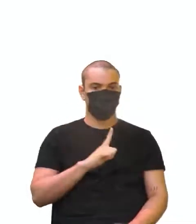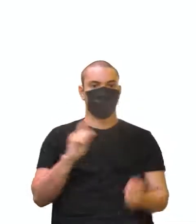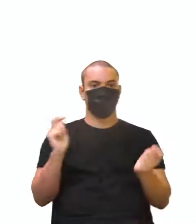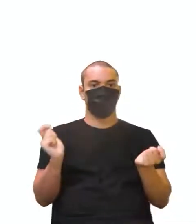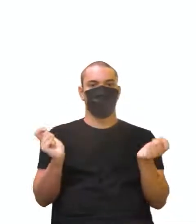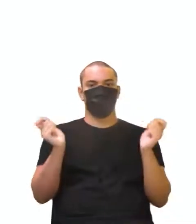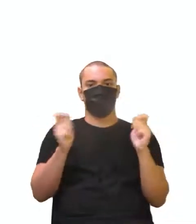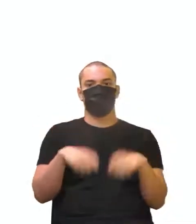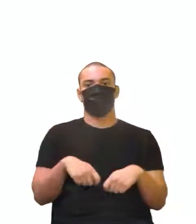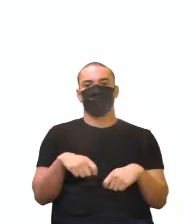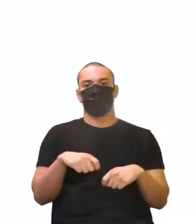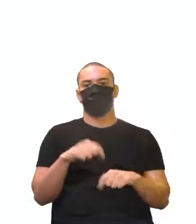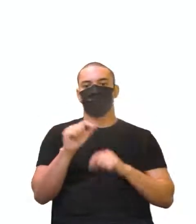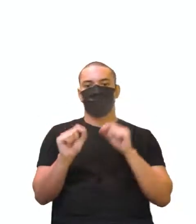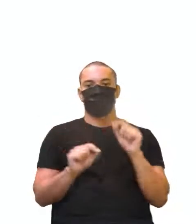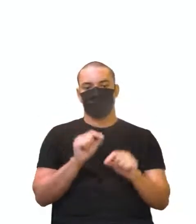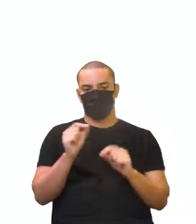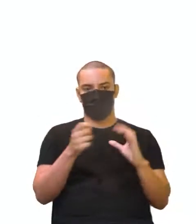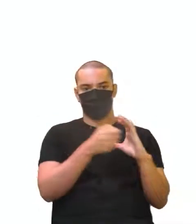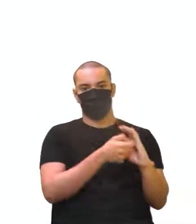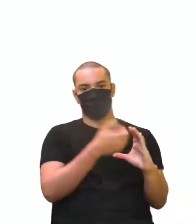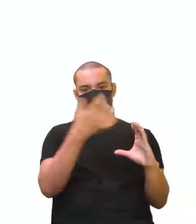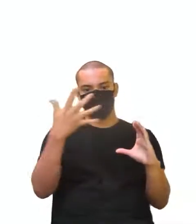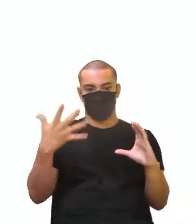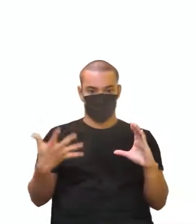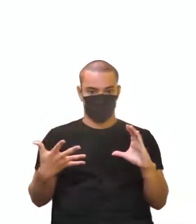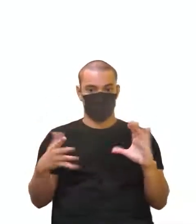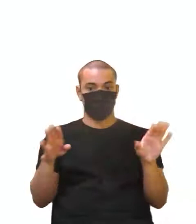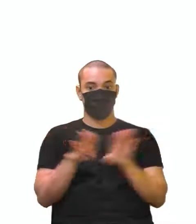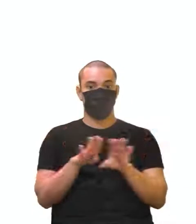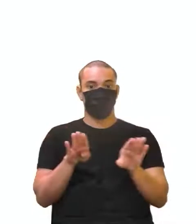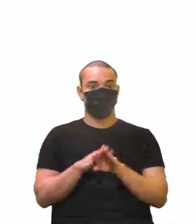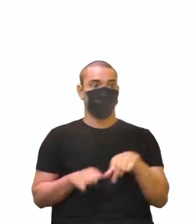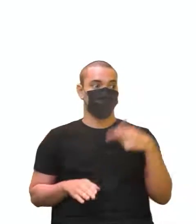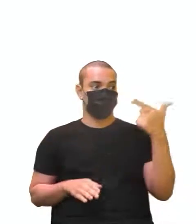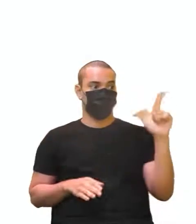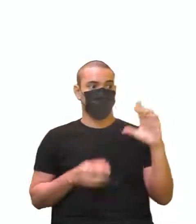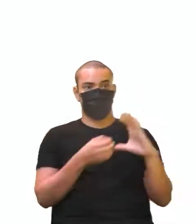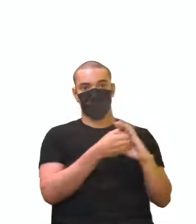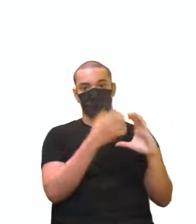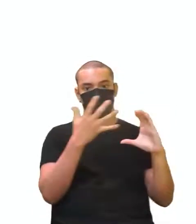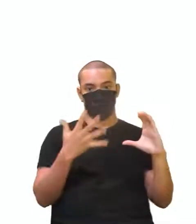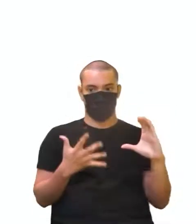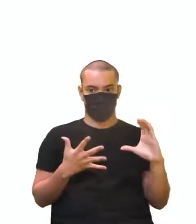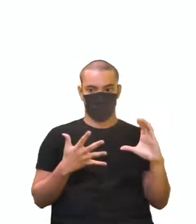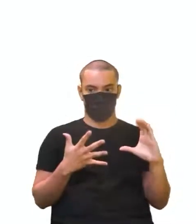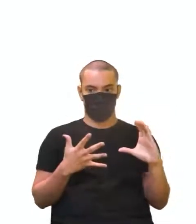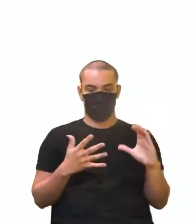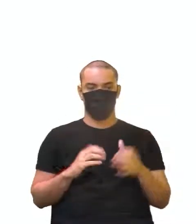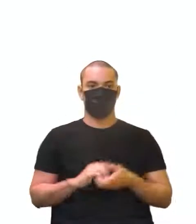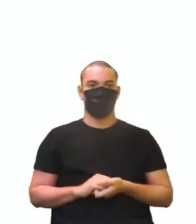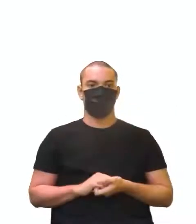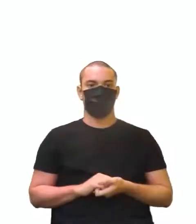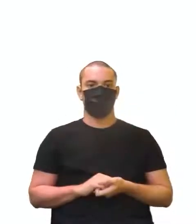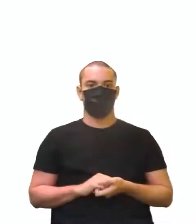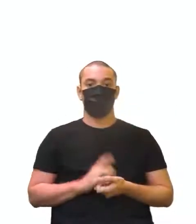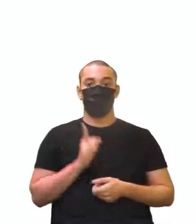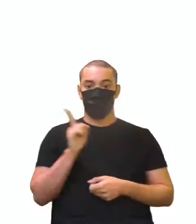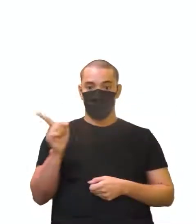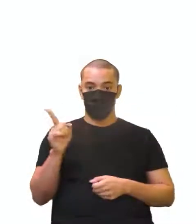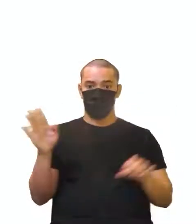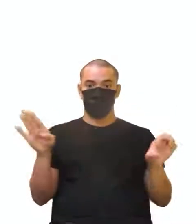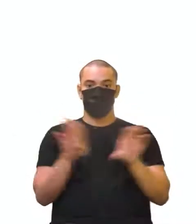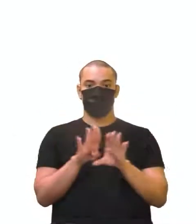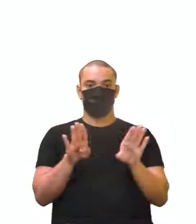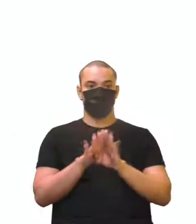ter a manifestação da característica e também de uma outra característica. Aí é onde se encaixa também,